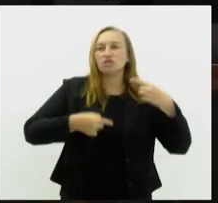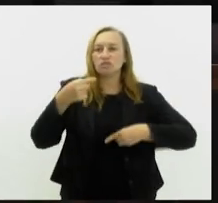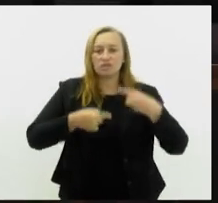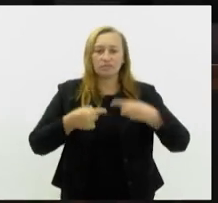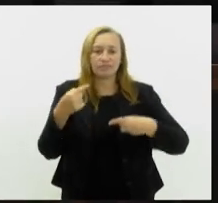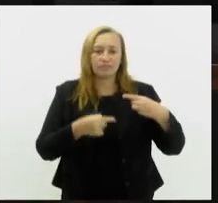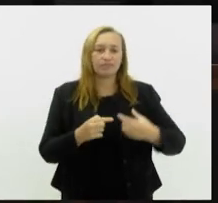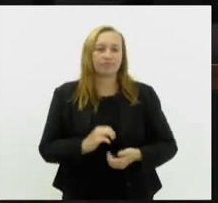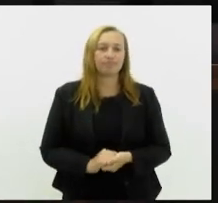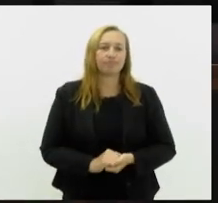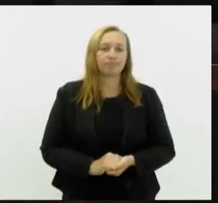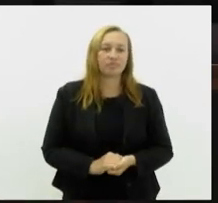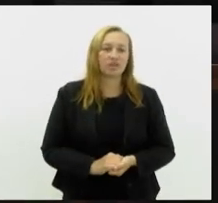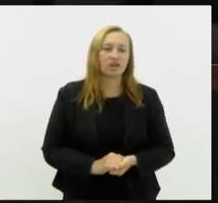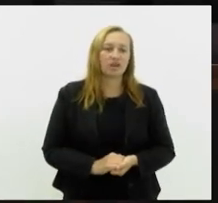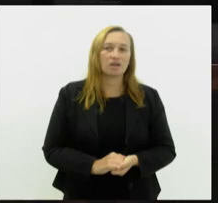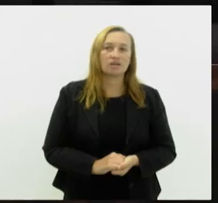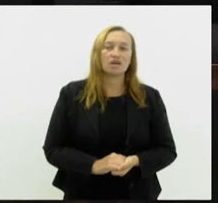discussão.